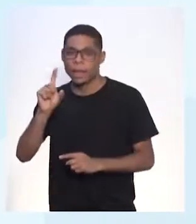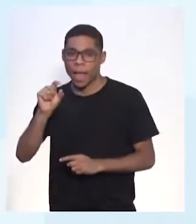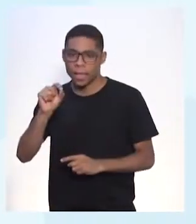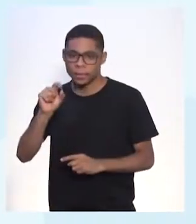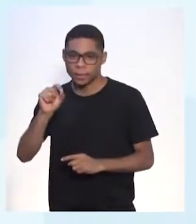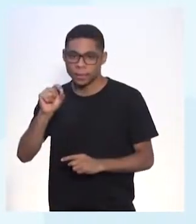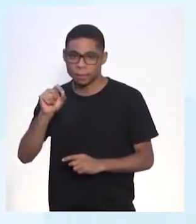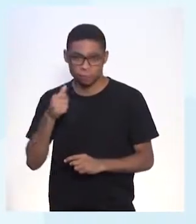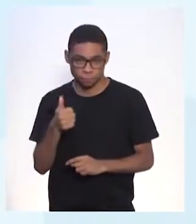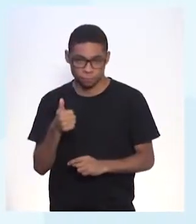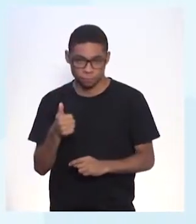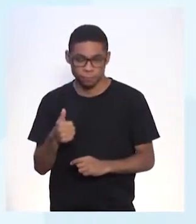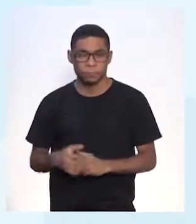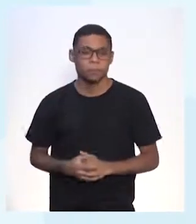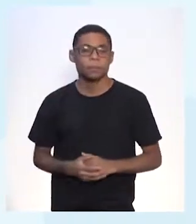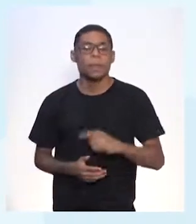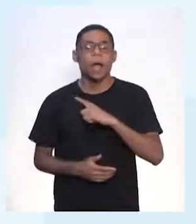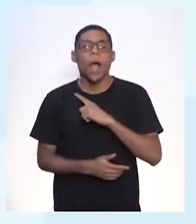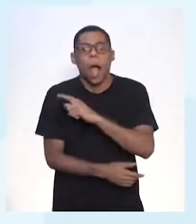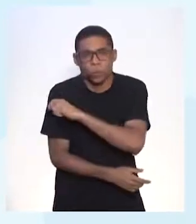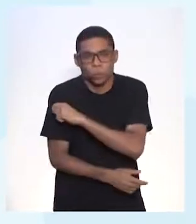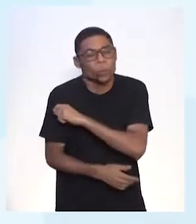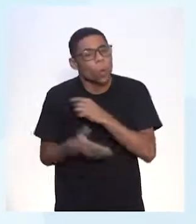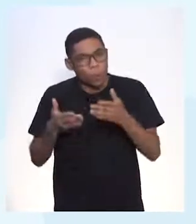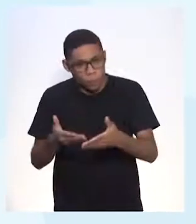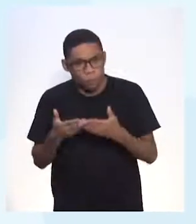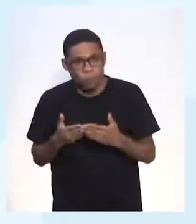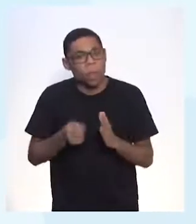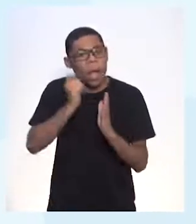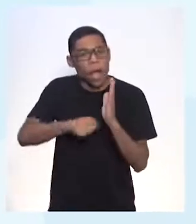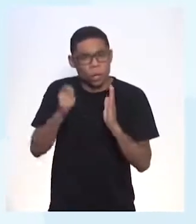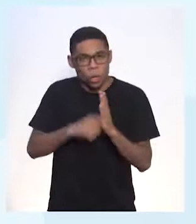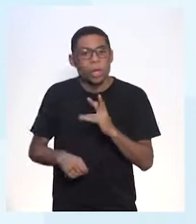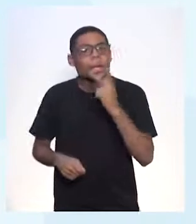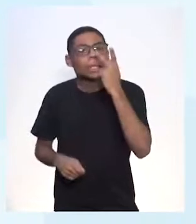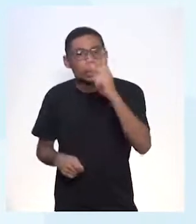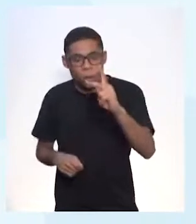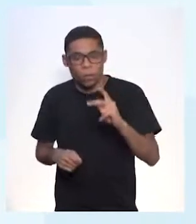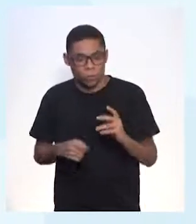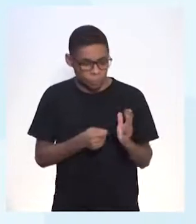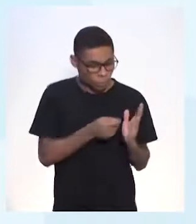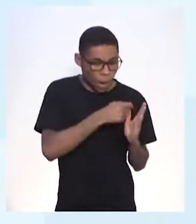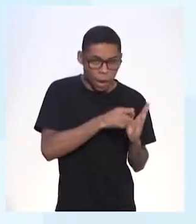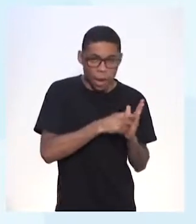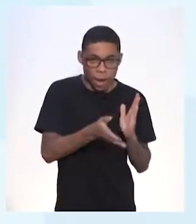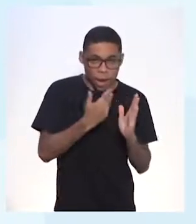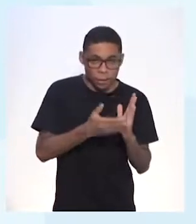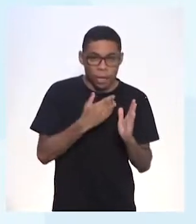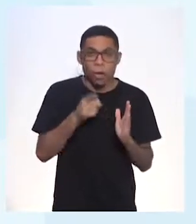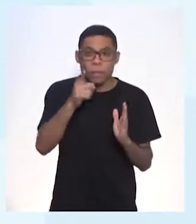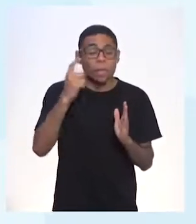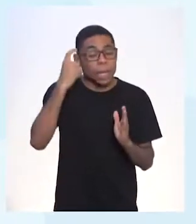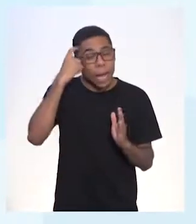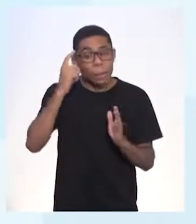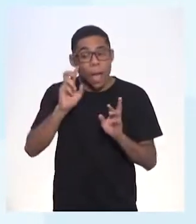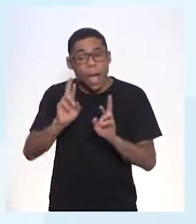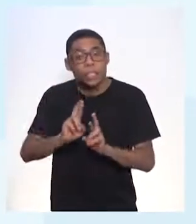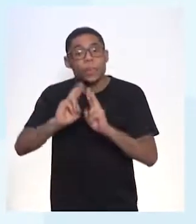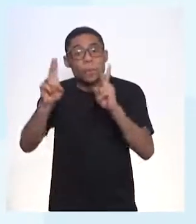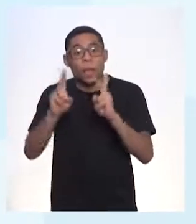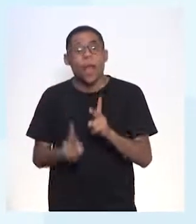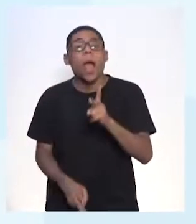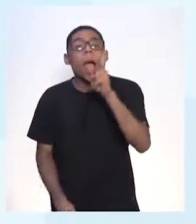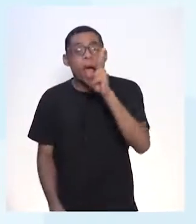A diferença, alunos, por favor, anotem no caderno. Diferença é a mesma coisa